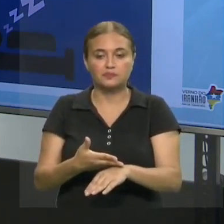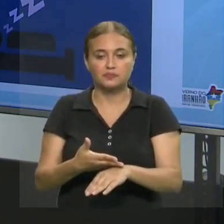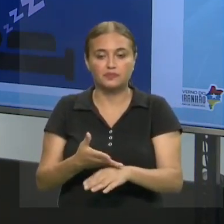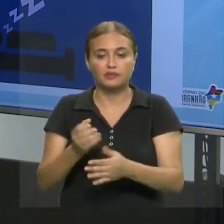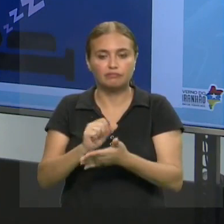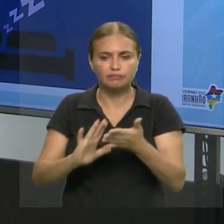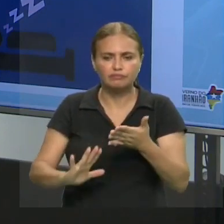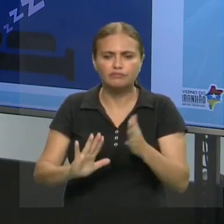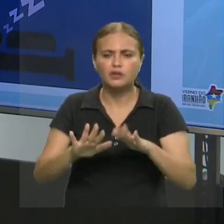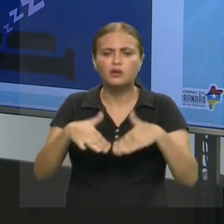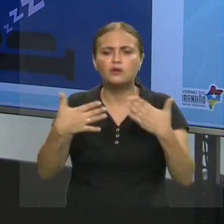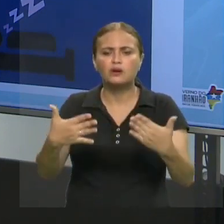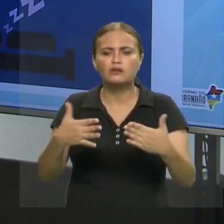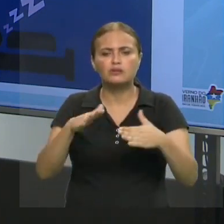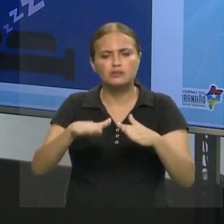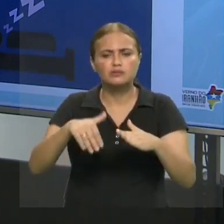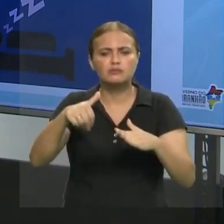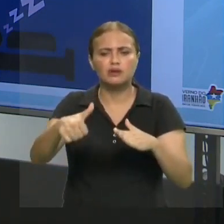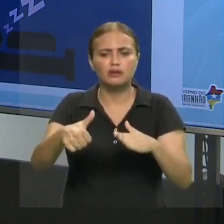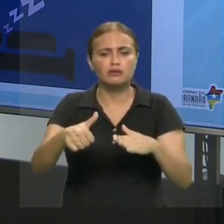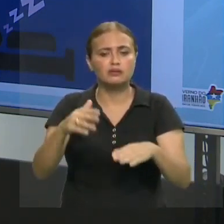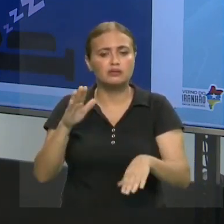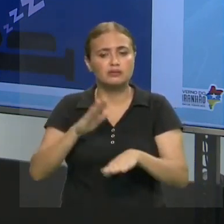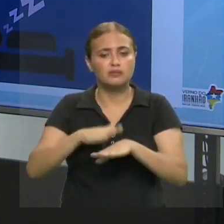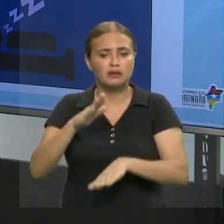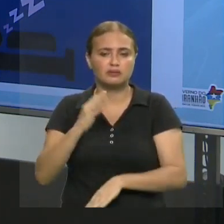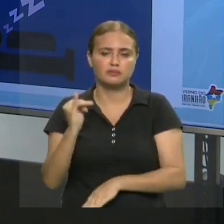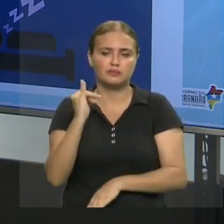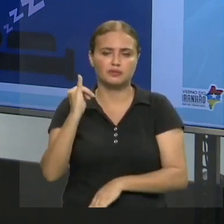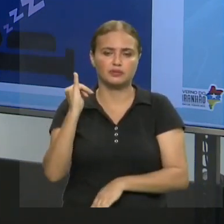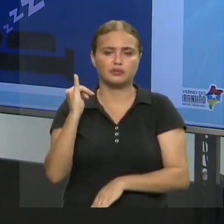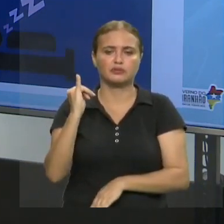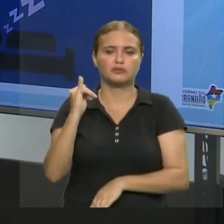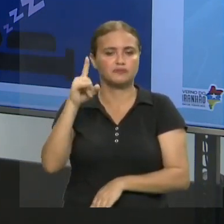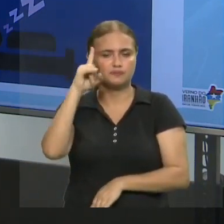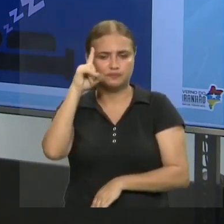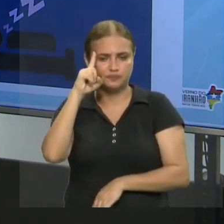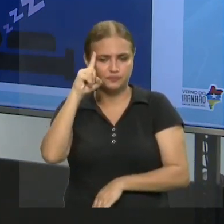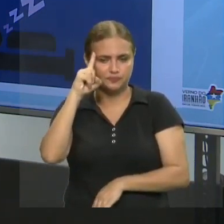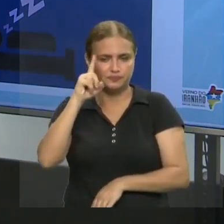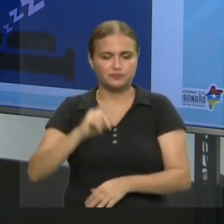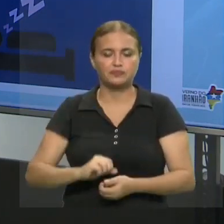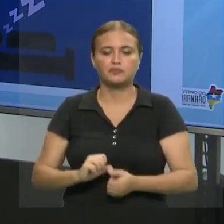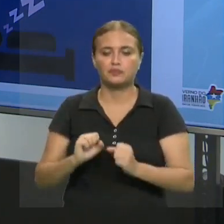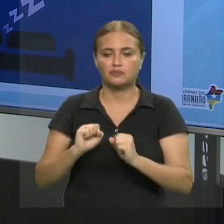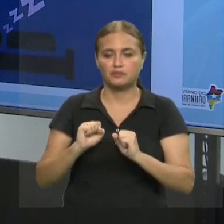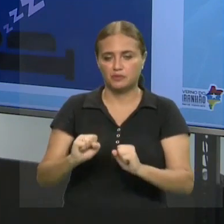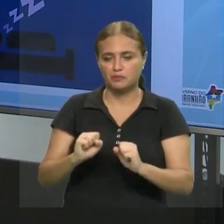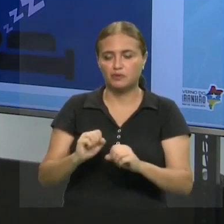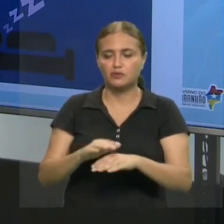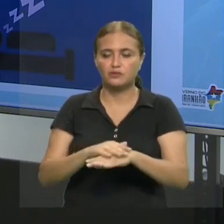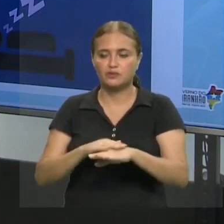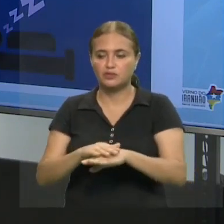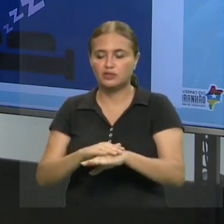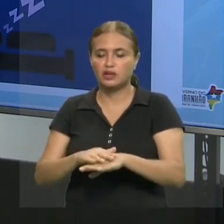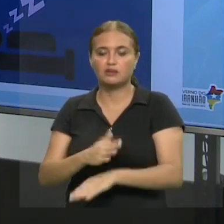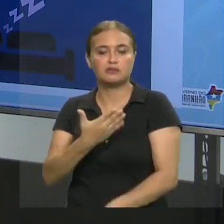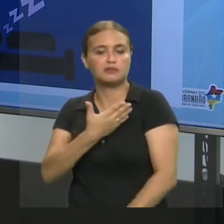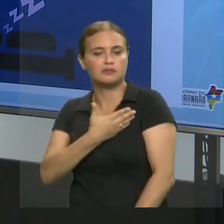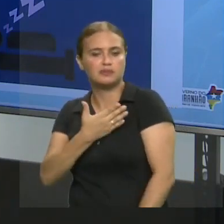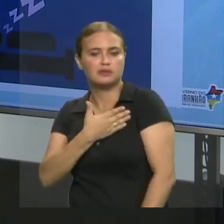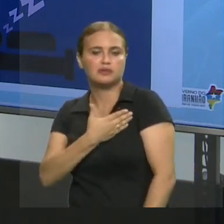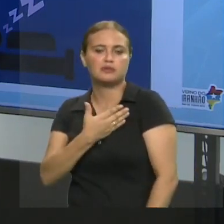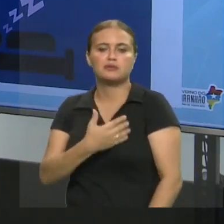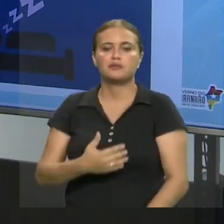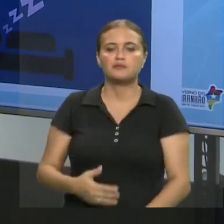dessas atividades, quais são as prioridades e inserir dentro desse meu cotidiano, né? Eu posso continuar conversando com meus amigos, passear